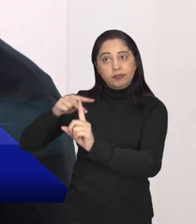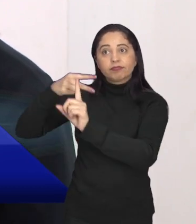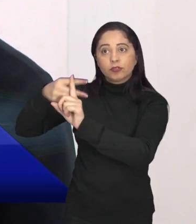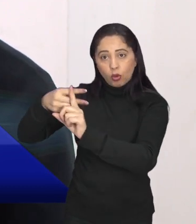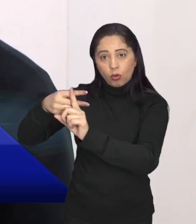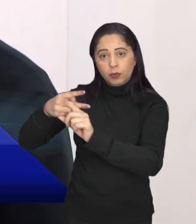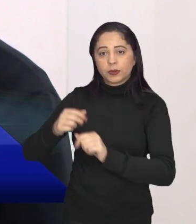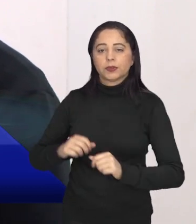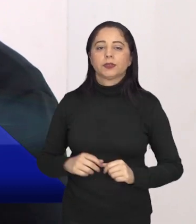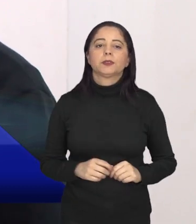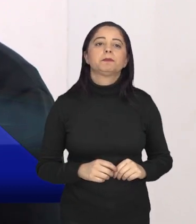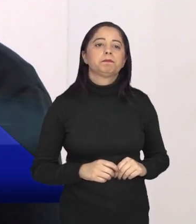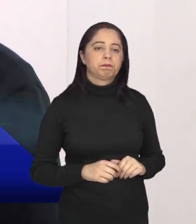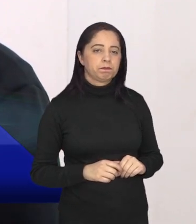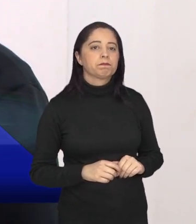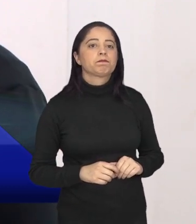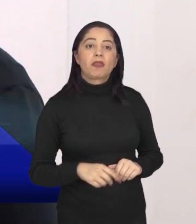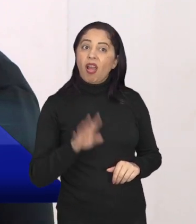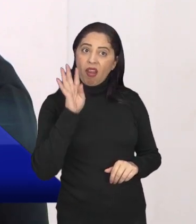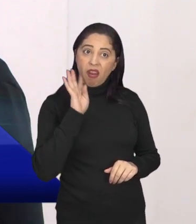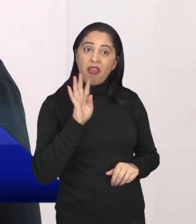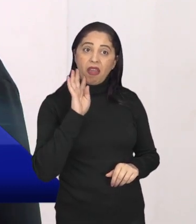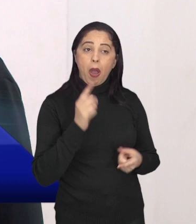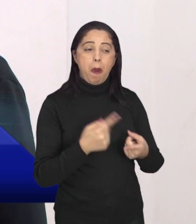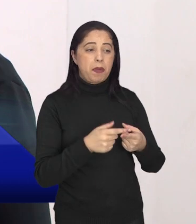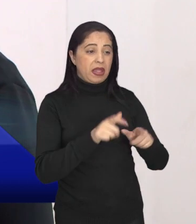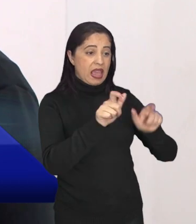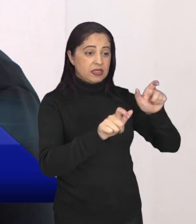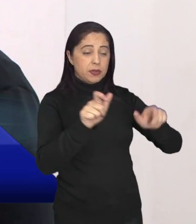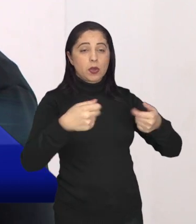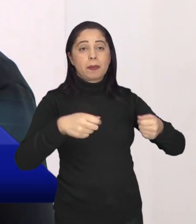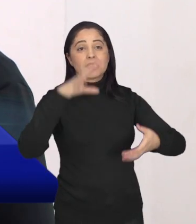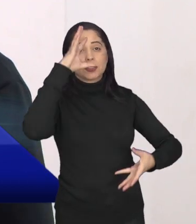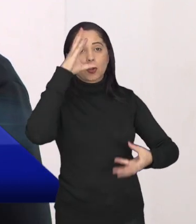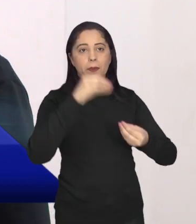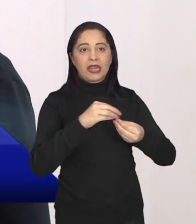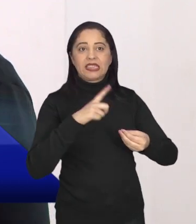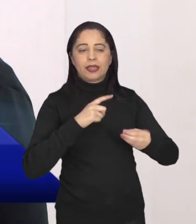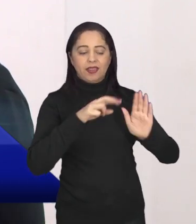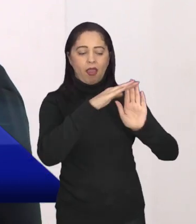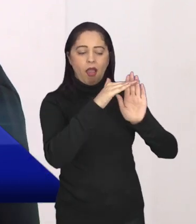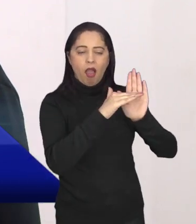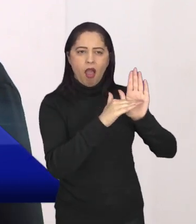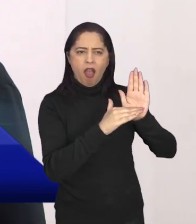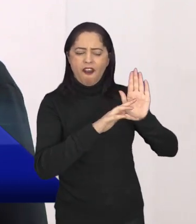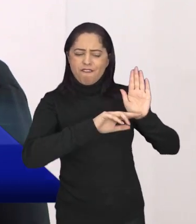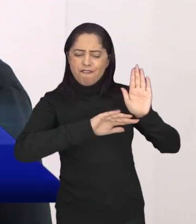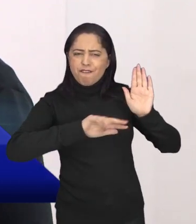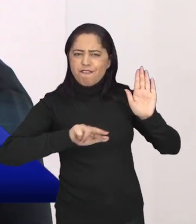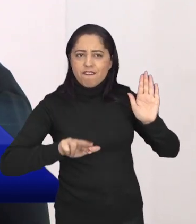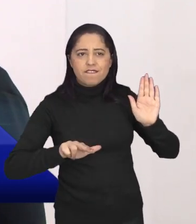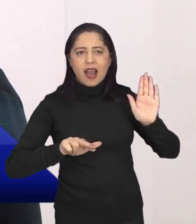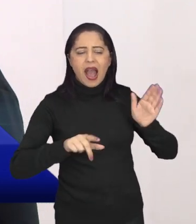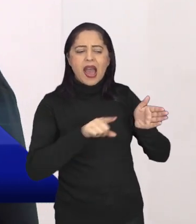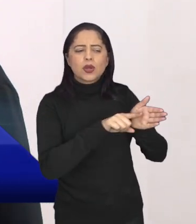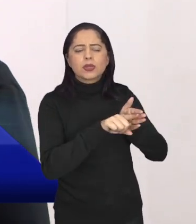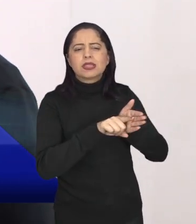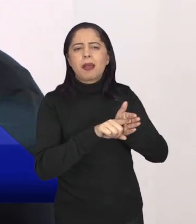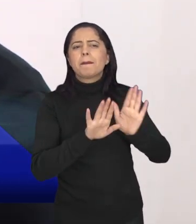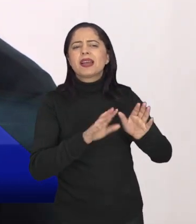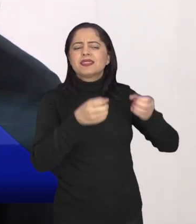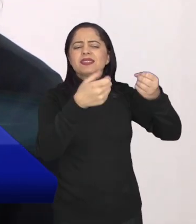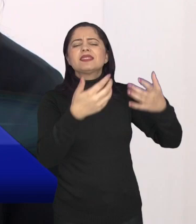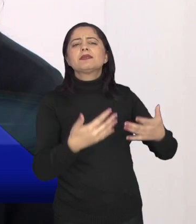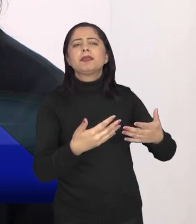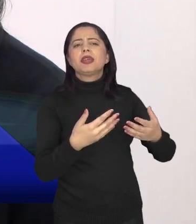farmacêutico na farmácia e eu acho que legal de casa entender né a lista é grande desses exames mas queria que você pontuasse um pouquinho